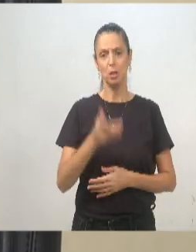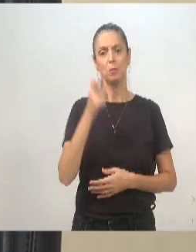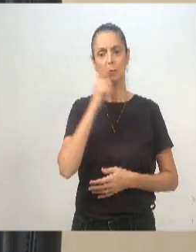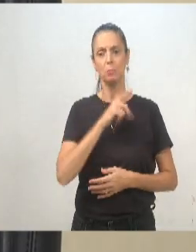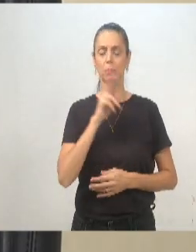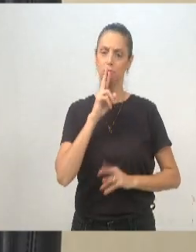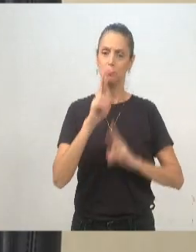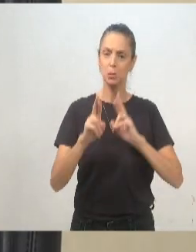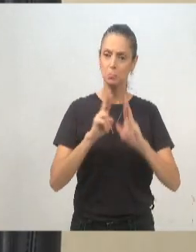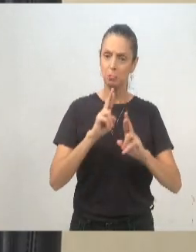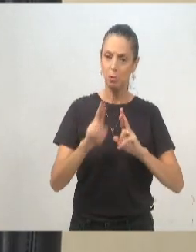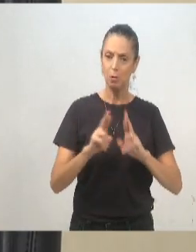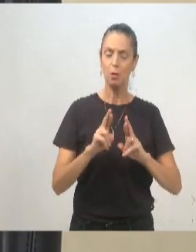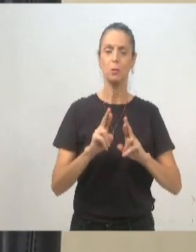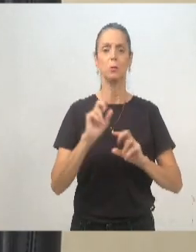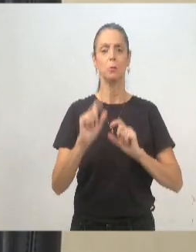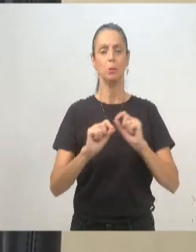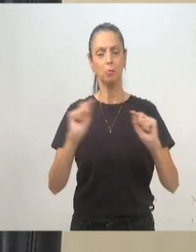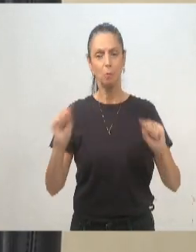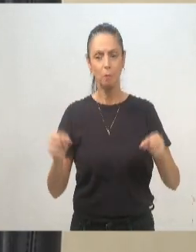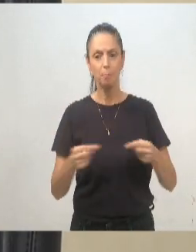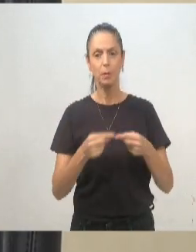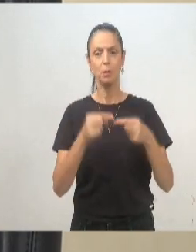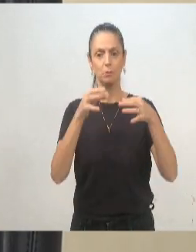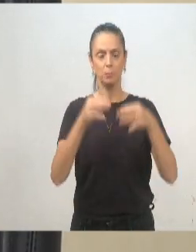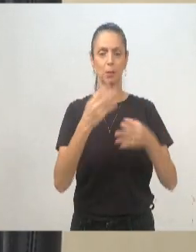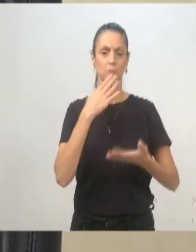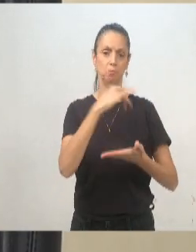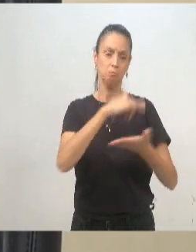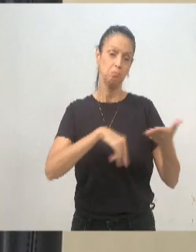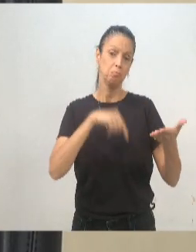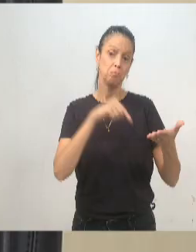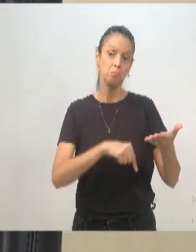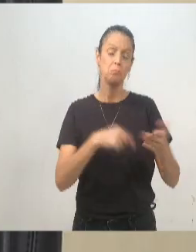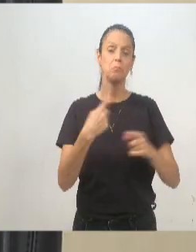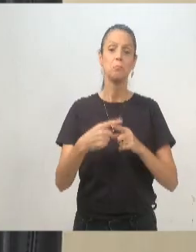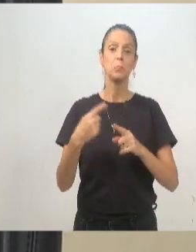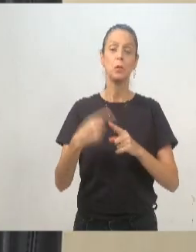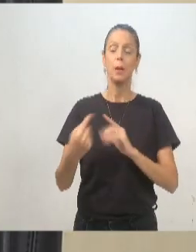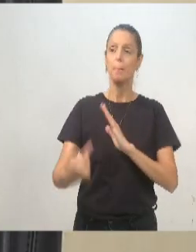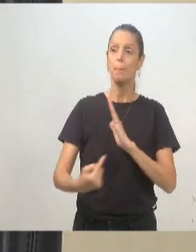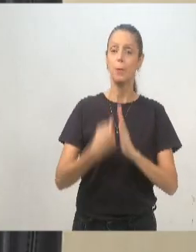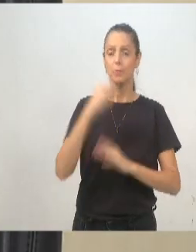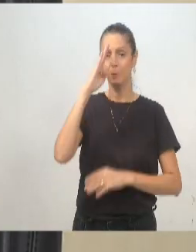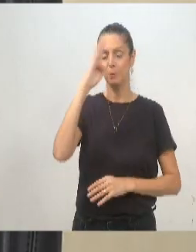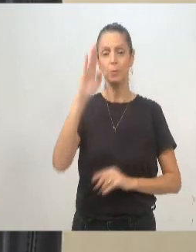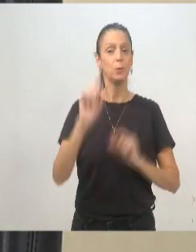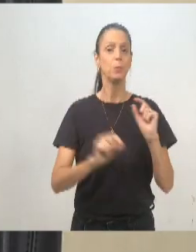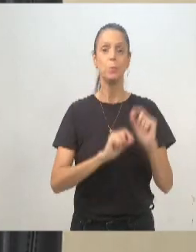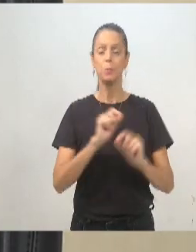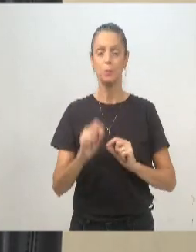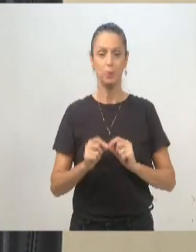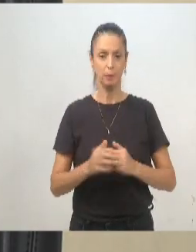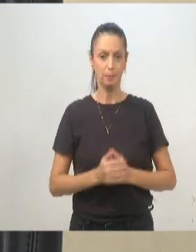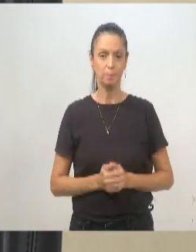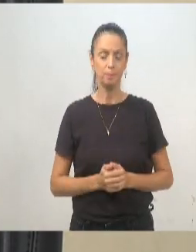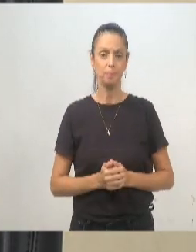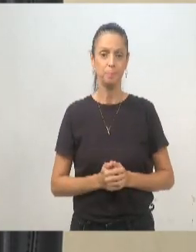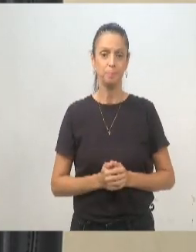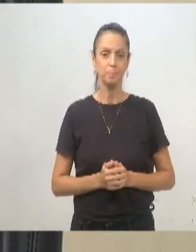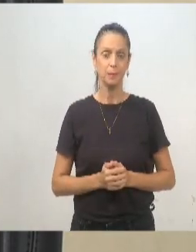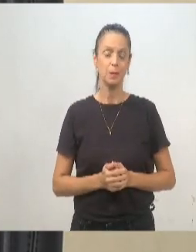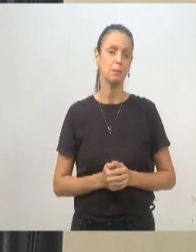considerações que eram pertinentes, porque a grande pergunta, né, na verdade, o grande jogo de palavras que